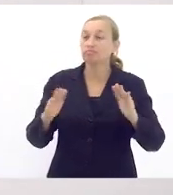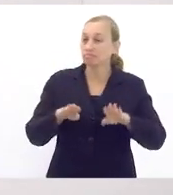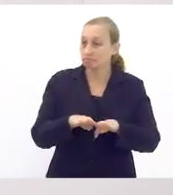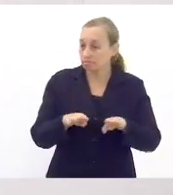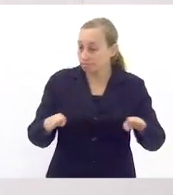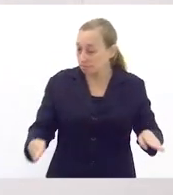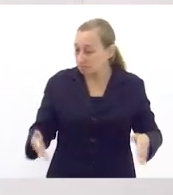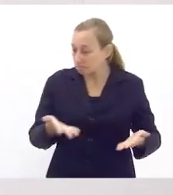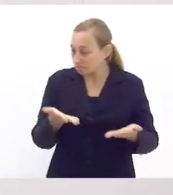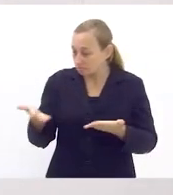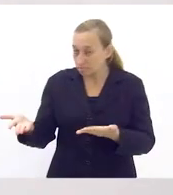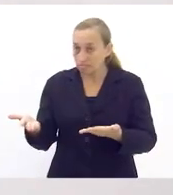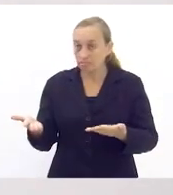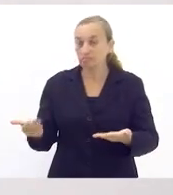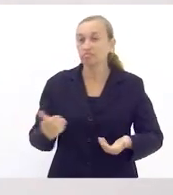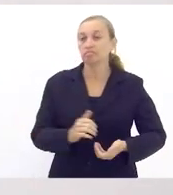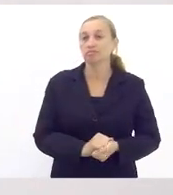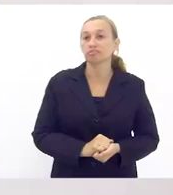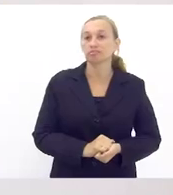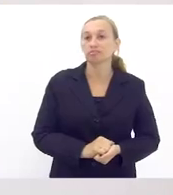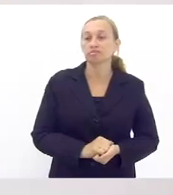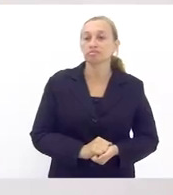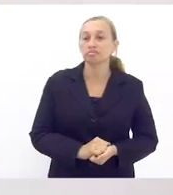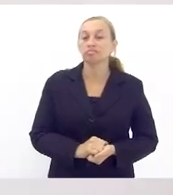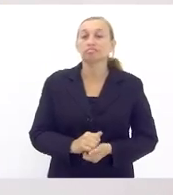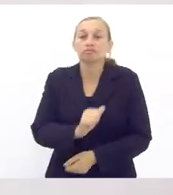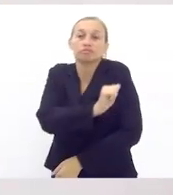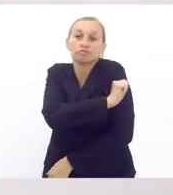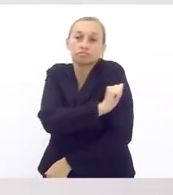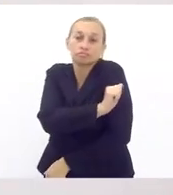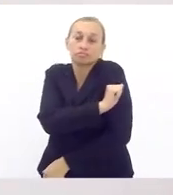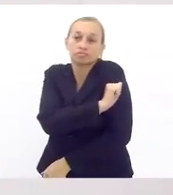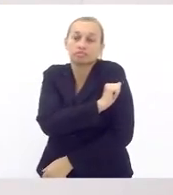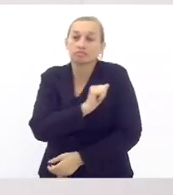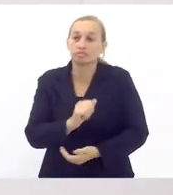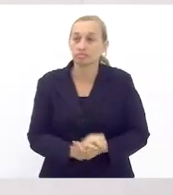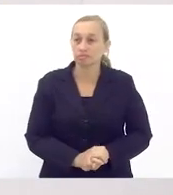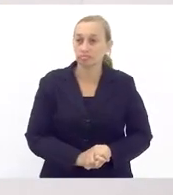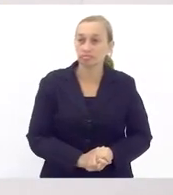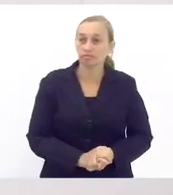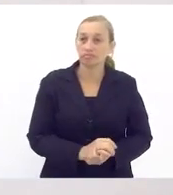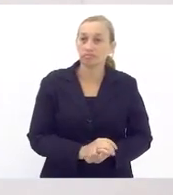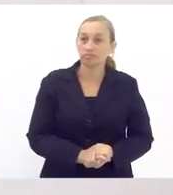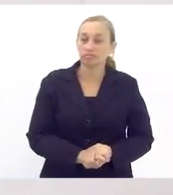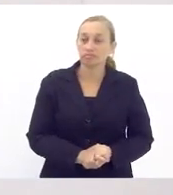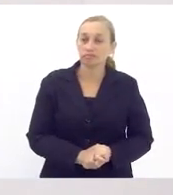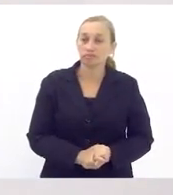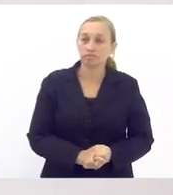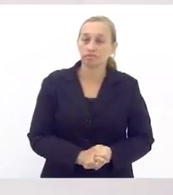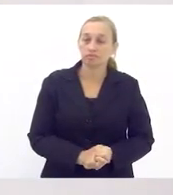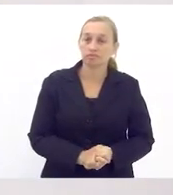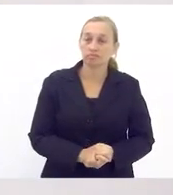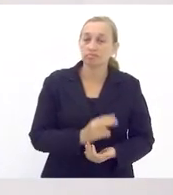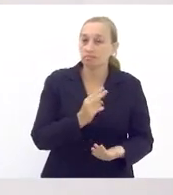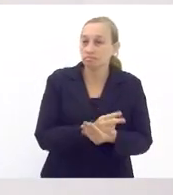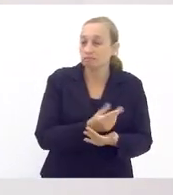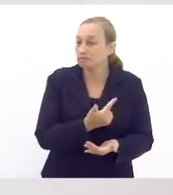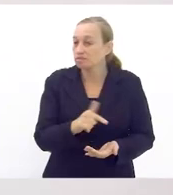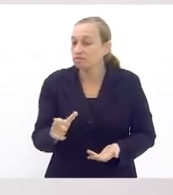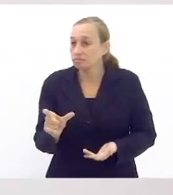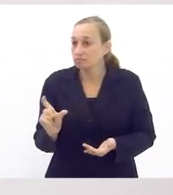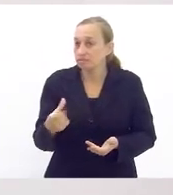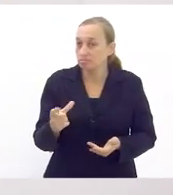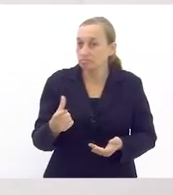para essas pessoas para esses alunos que apesar de estarem sem Passe Livre que